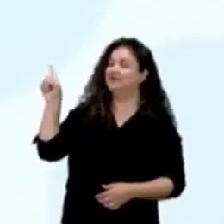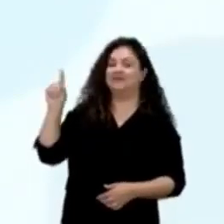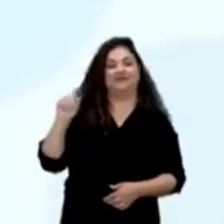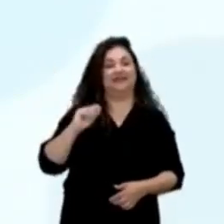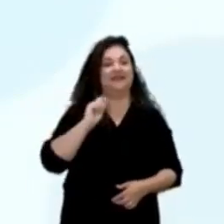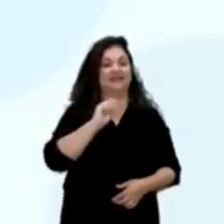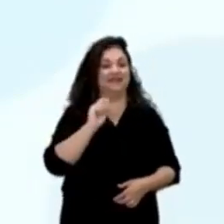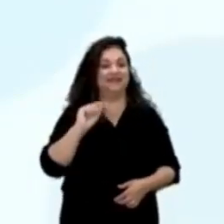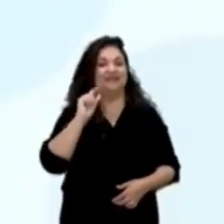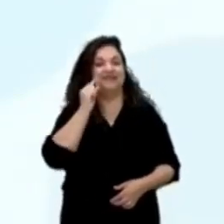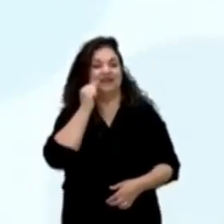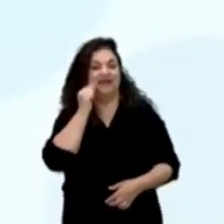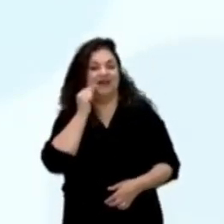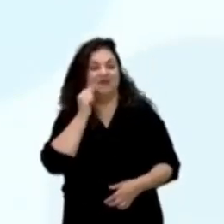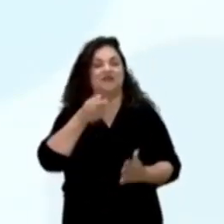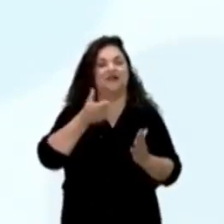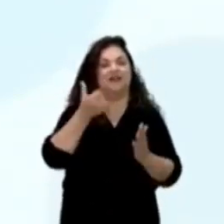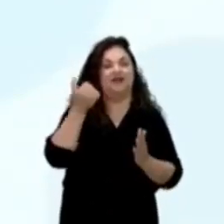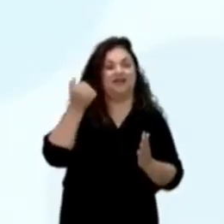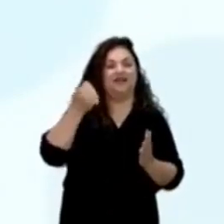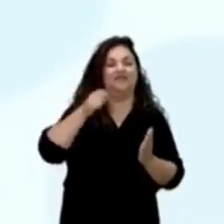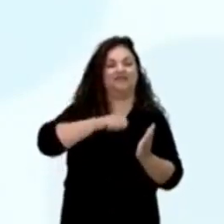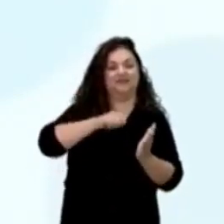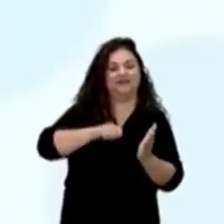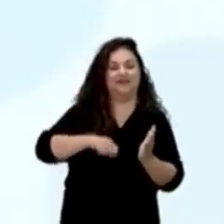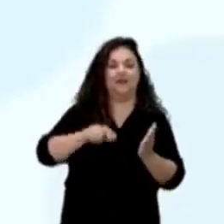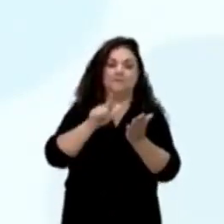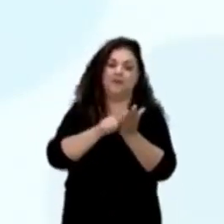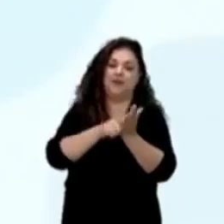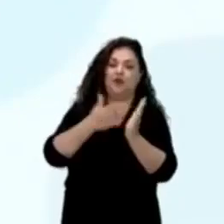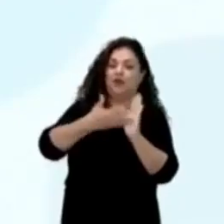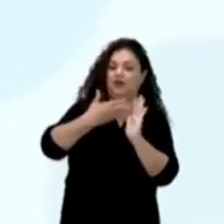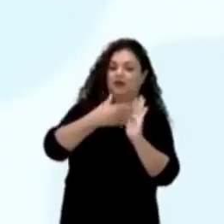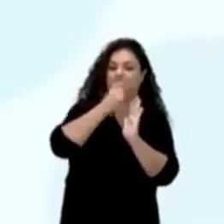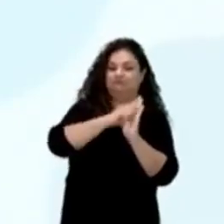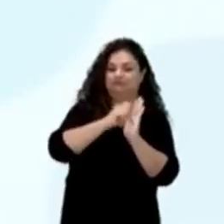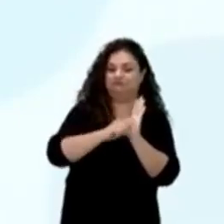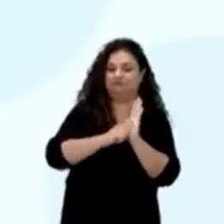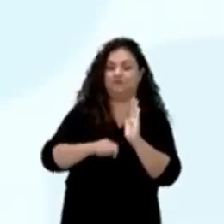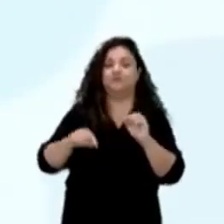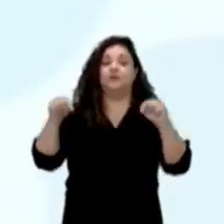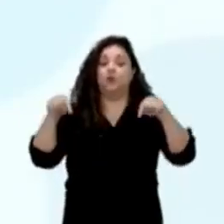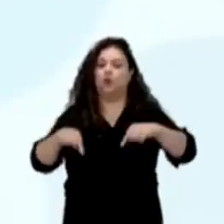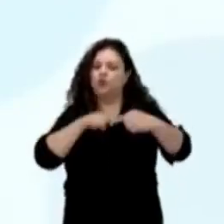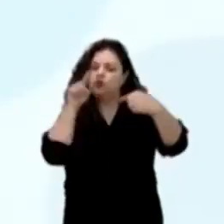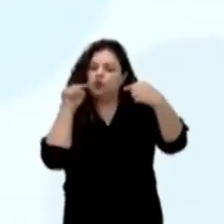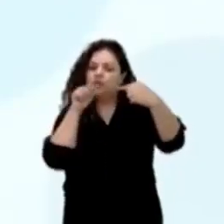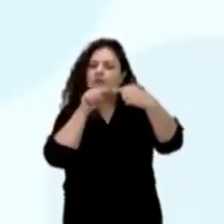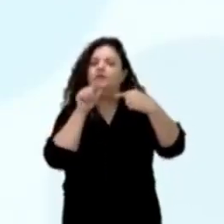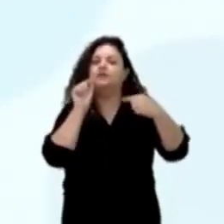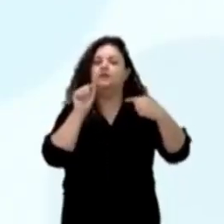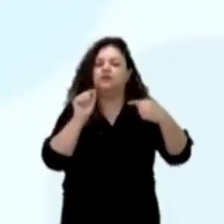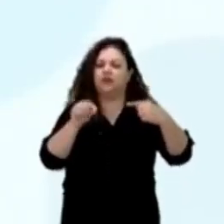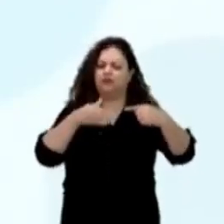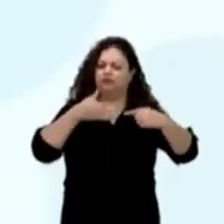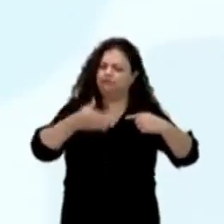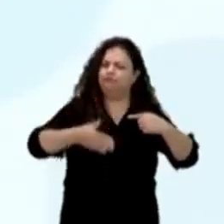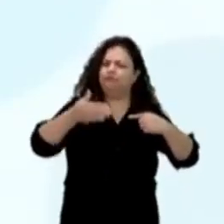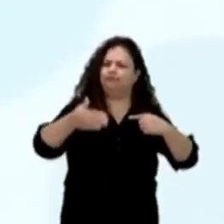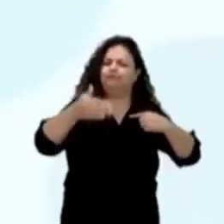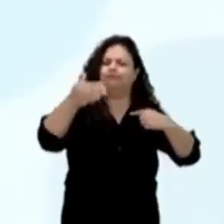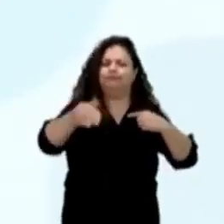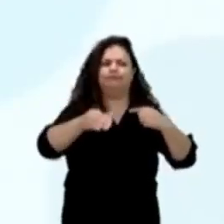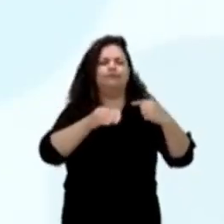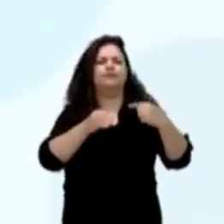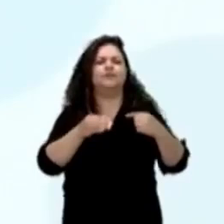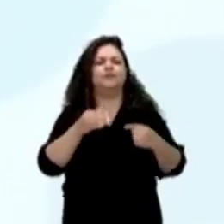caneta e papel ou caderno, nada mais nem nada menos. O objetivo da aula é dar continuidade às missões da Jornada X,